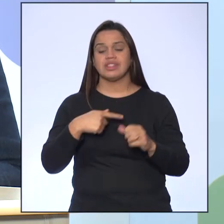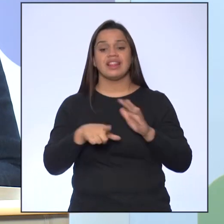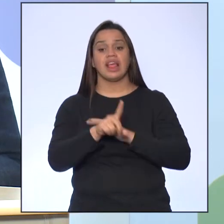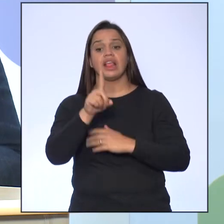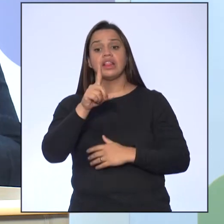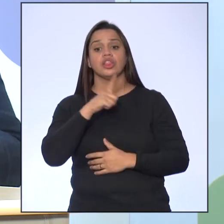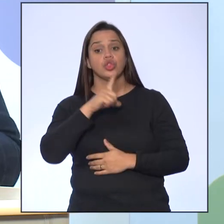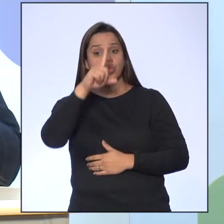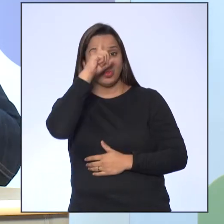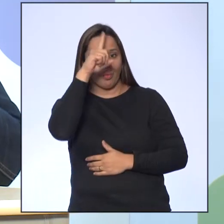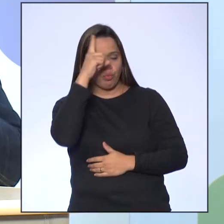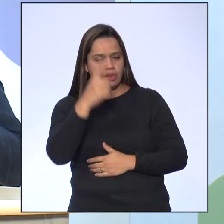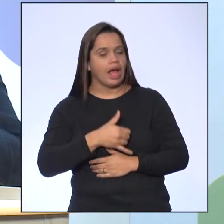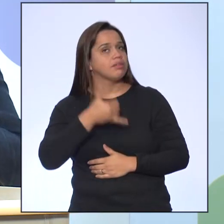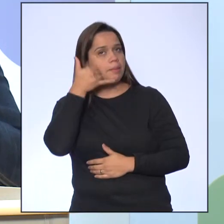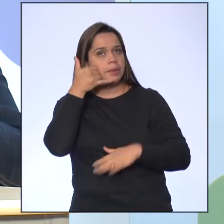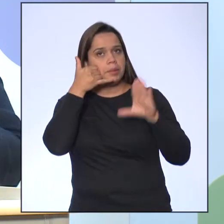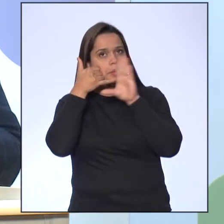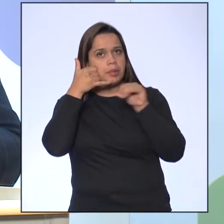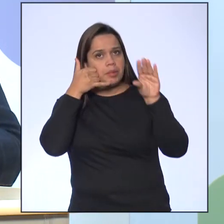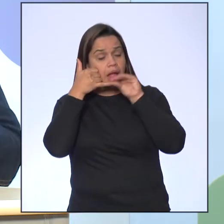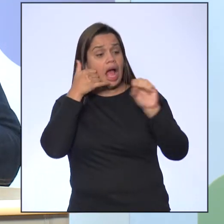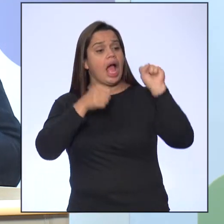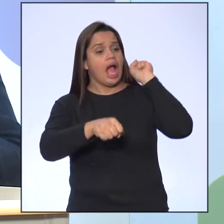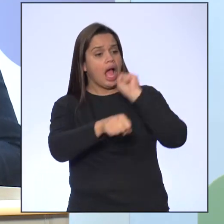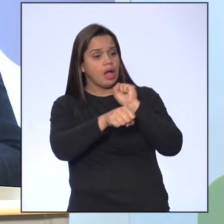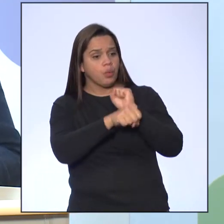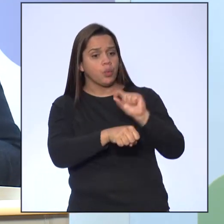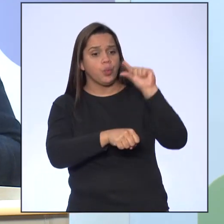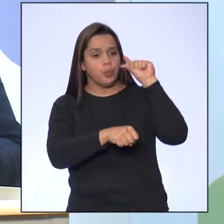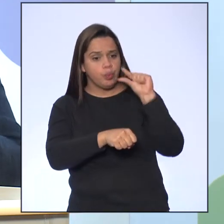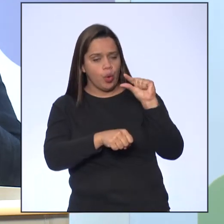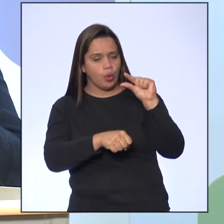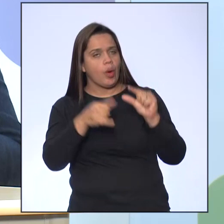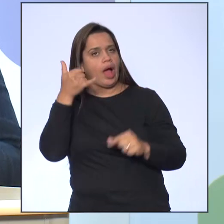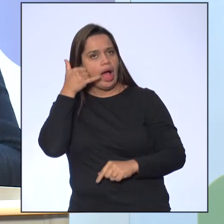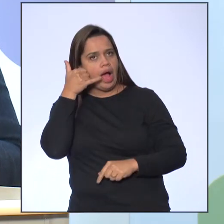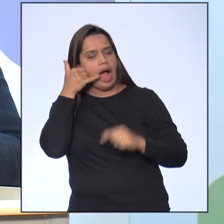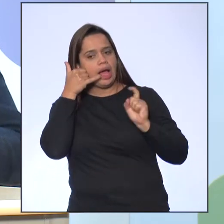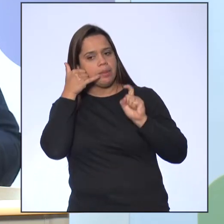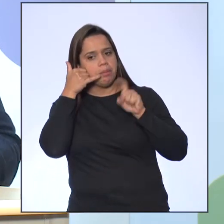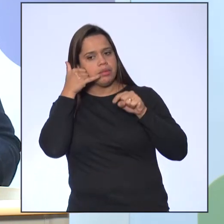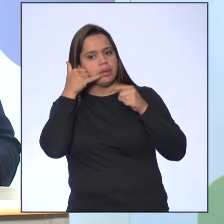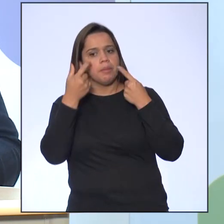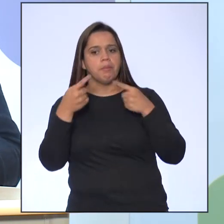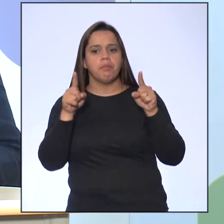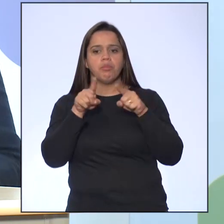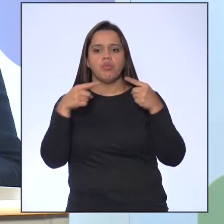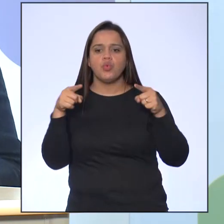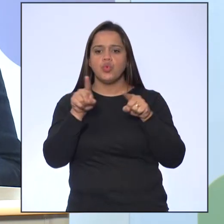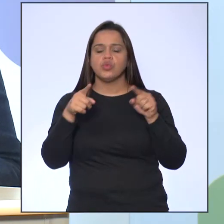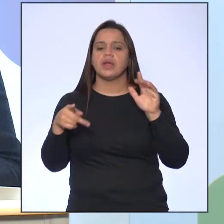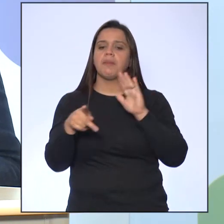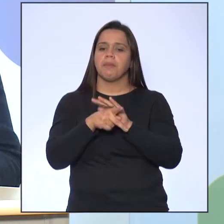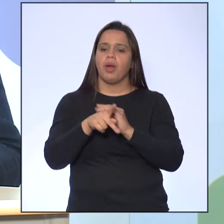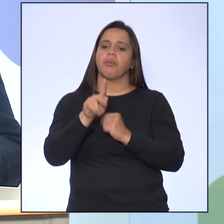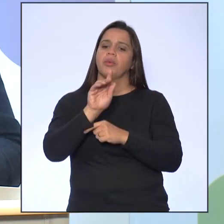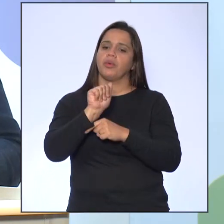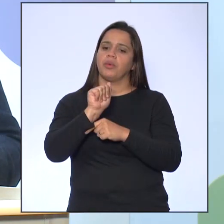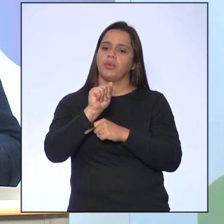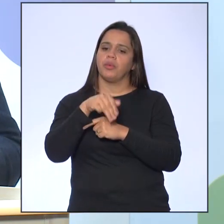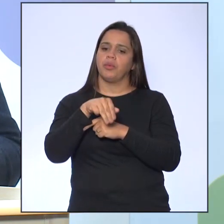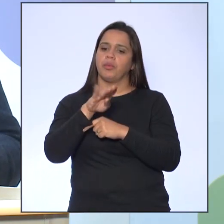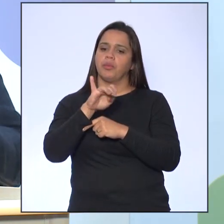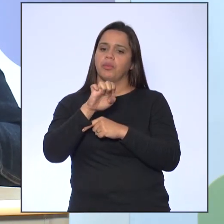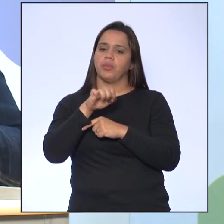dúvida. Eles colocam essa musiquinha, né, não necessariamente essa, mas uma música próxima, parecida com essa, de fundo, certo?